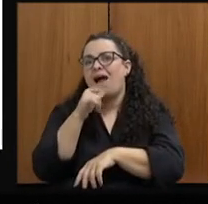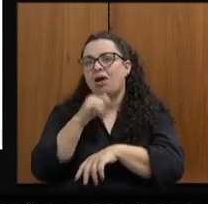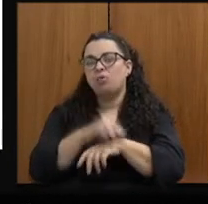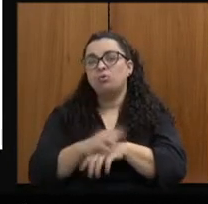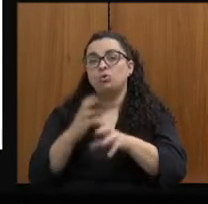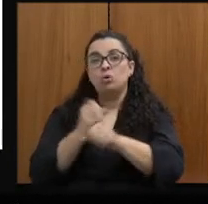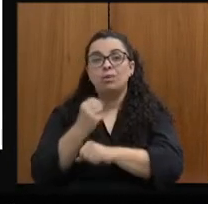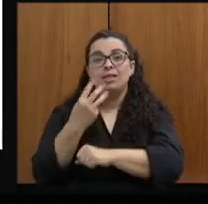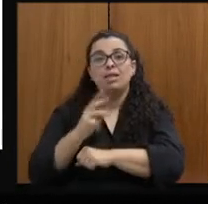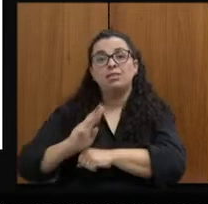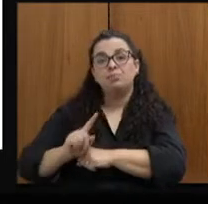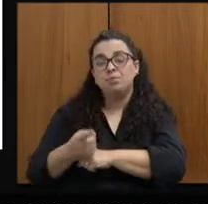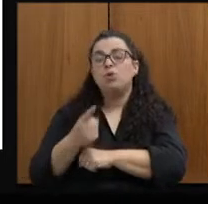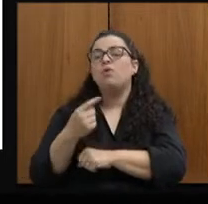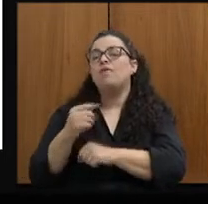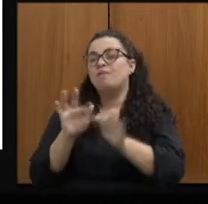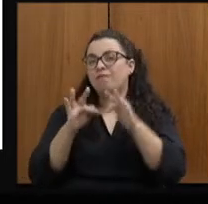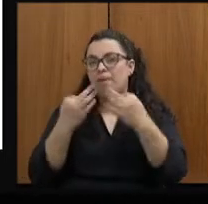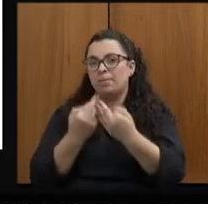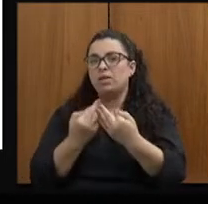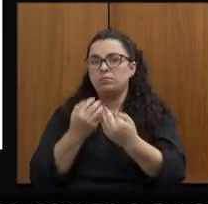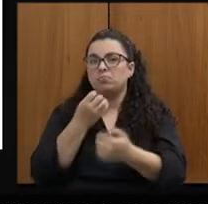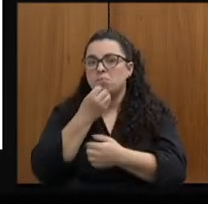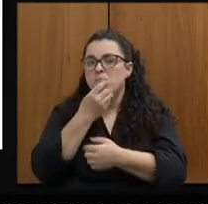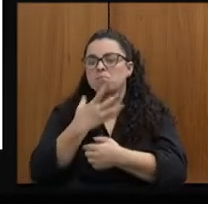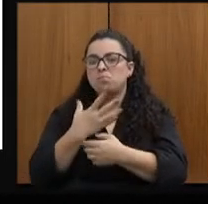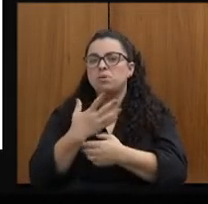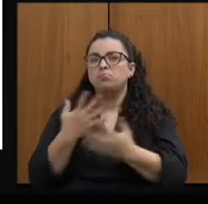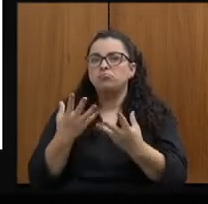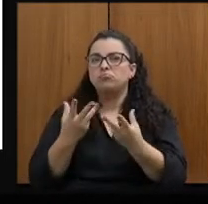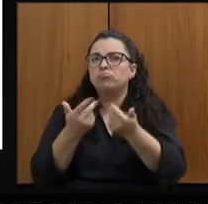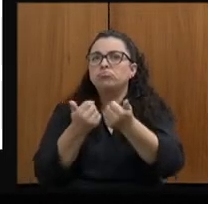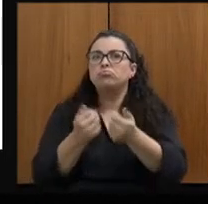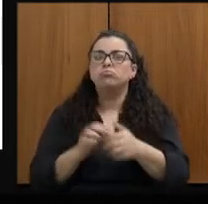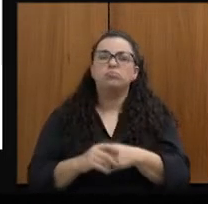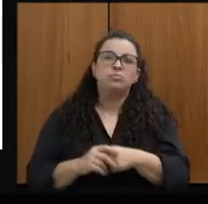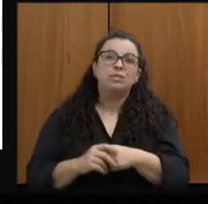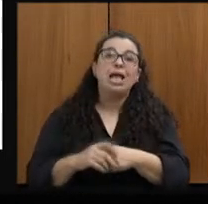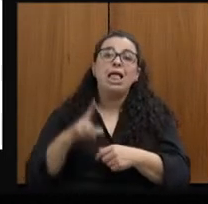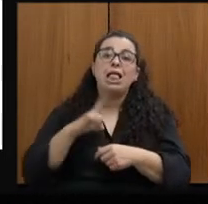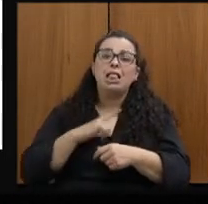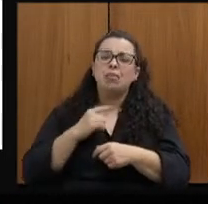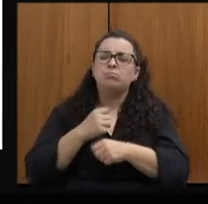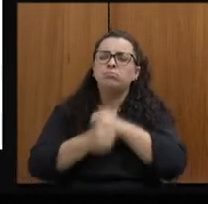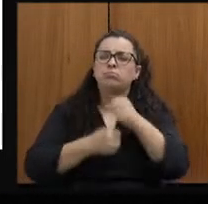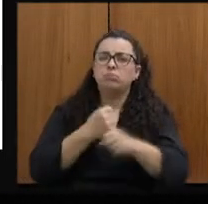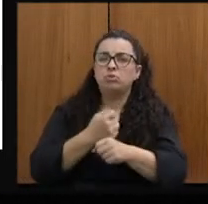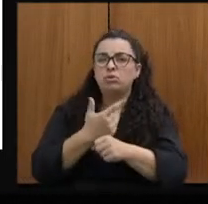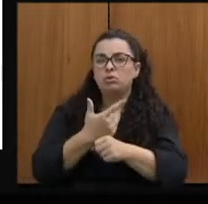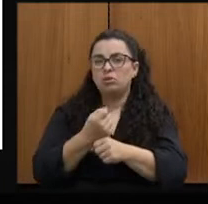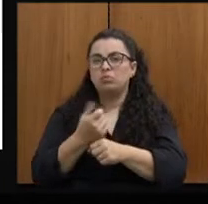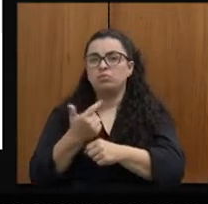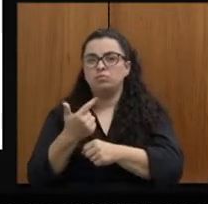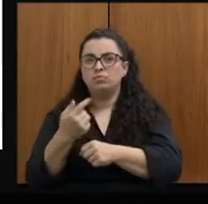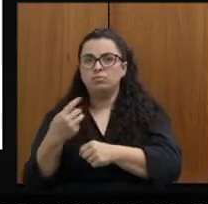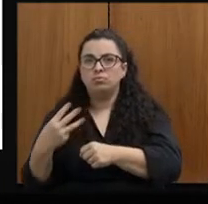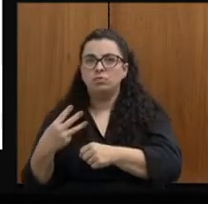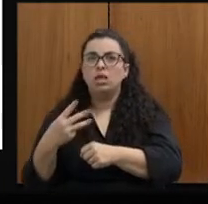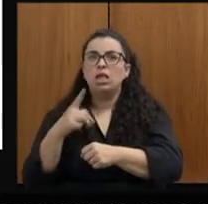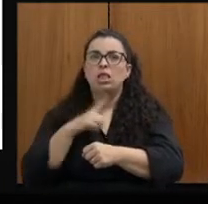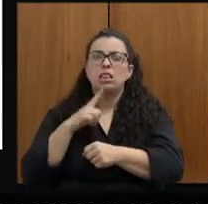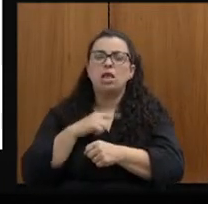Para 2022, nós estamos em processo de contratação, 46 novos sistemas de abastecimento de água em